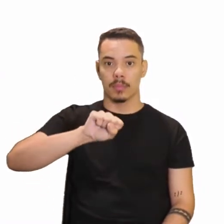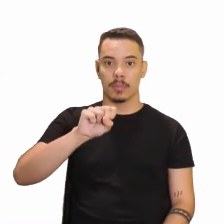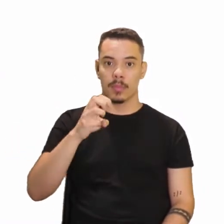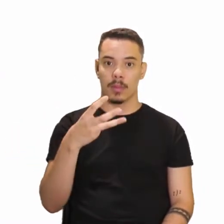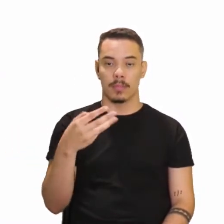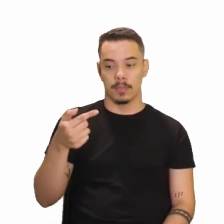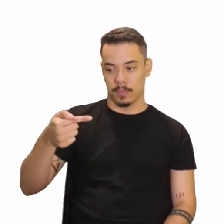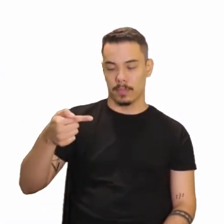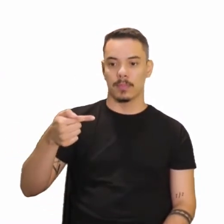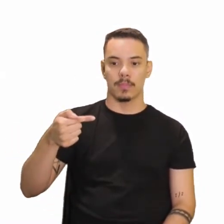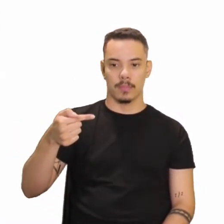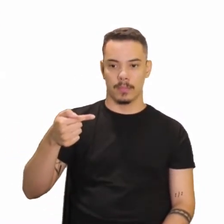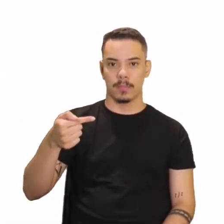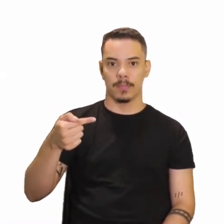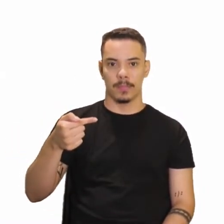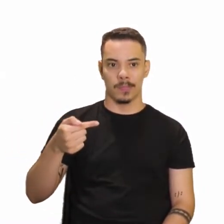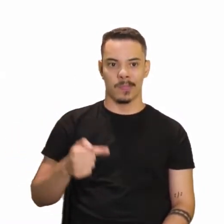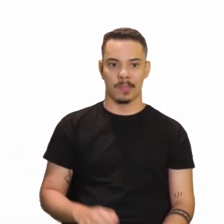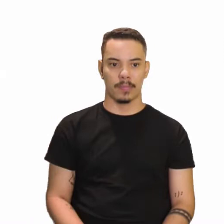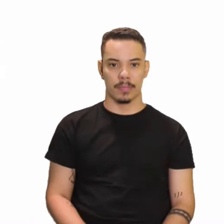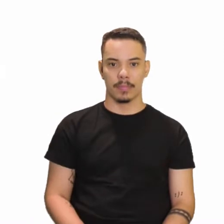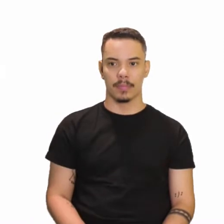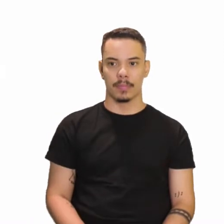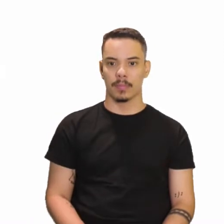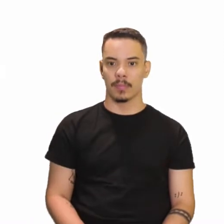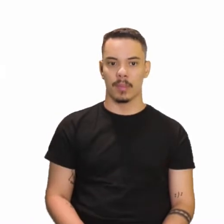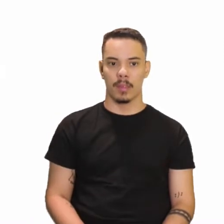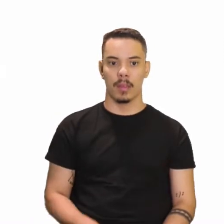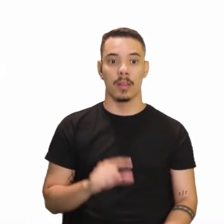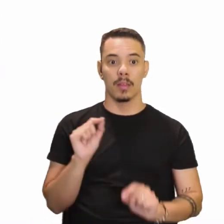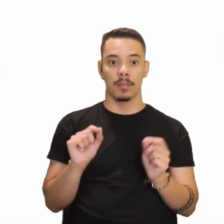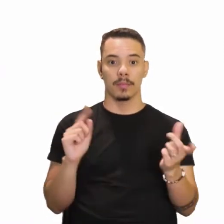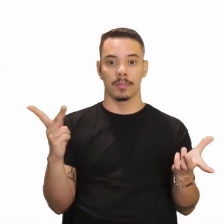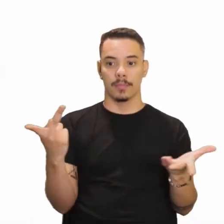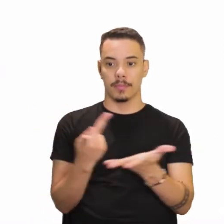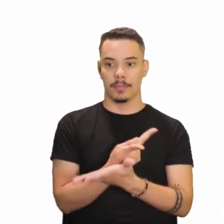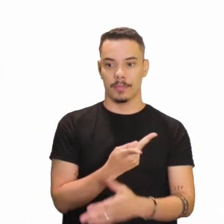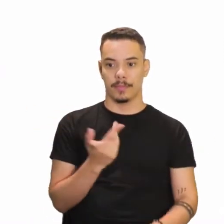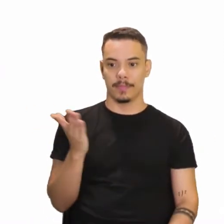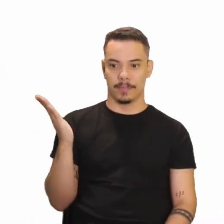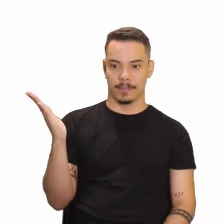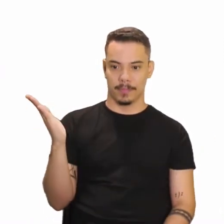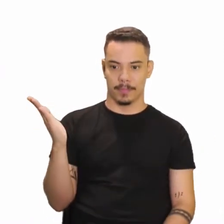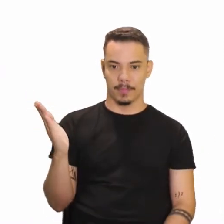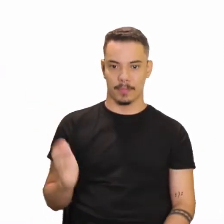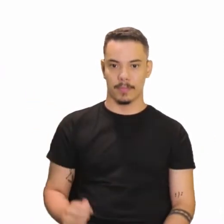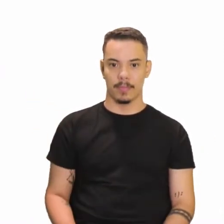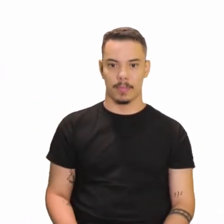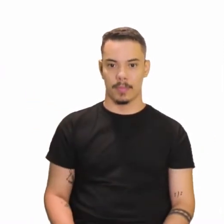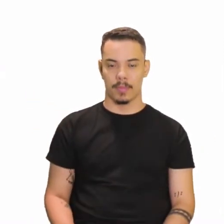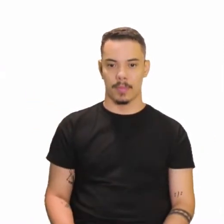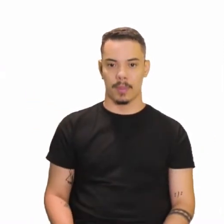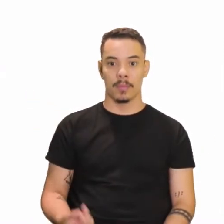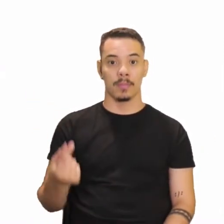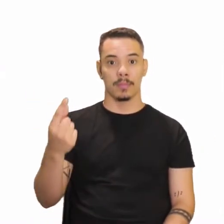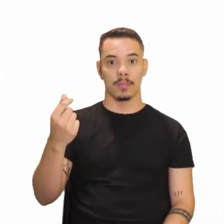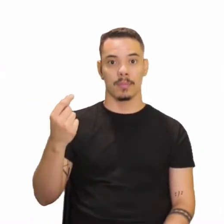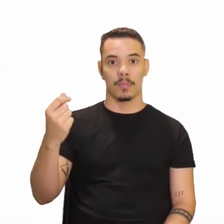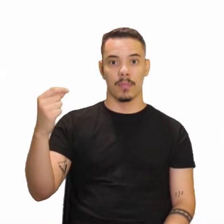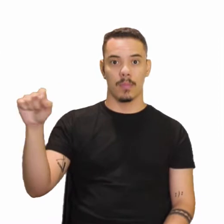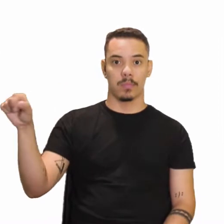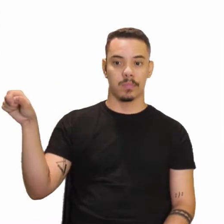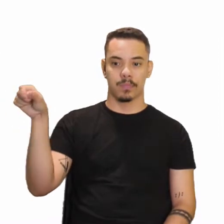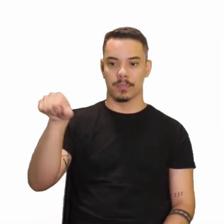1837 olha só o que que acontece ó propina amadinho